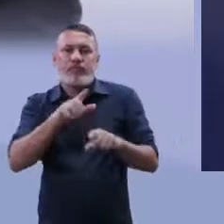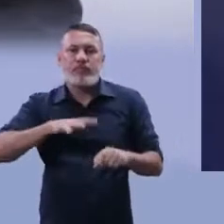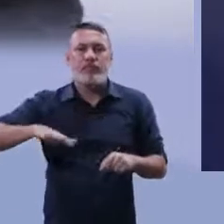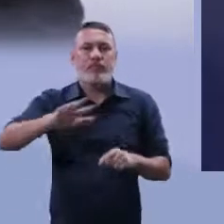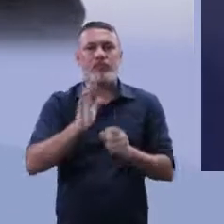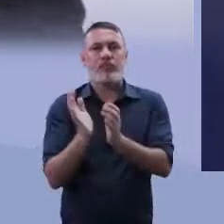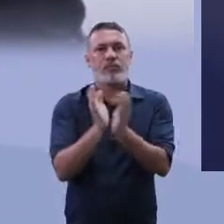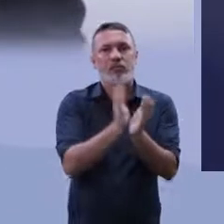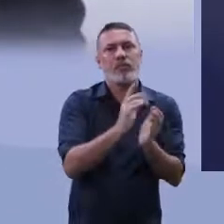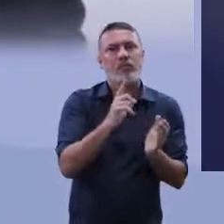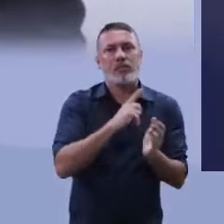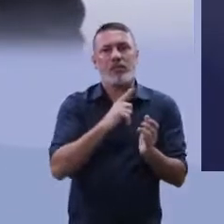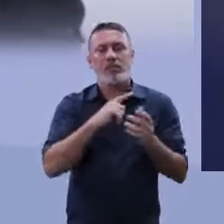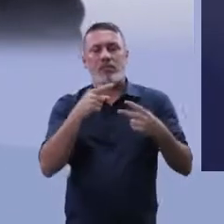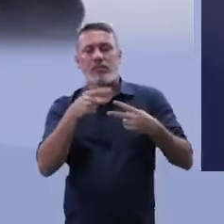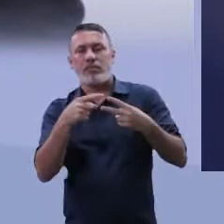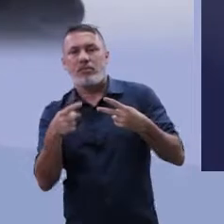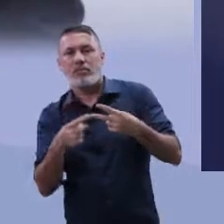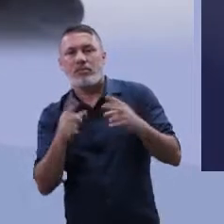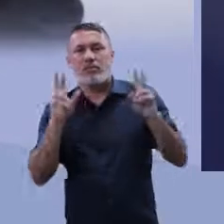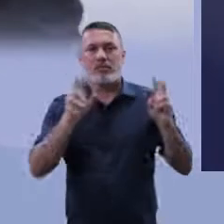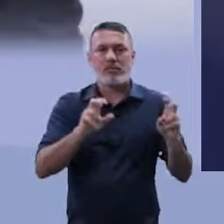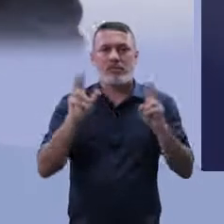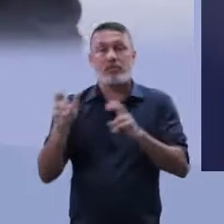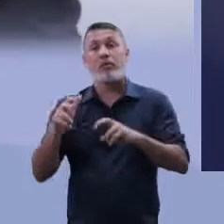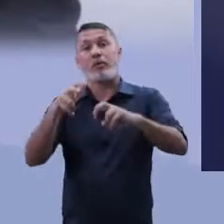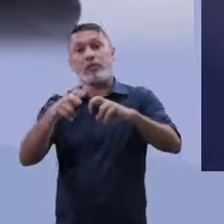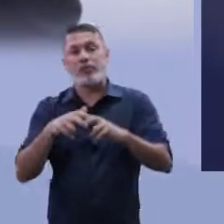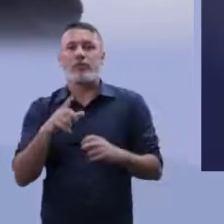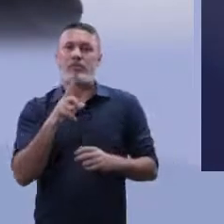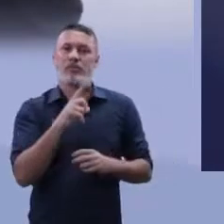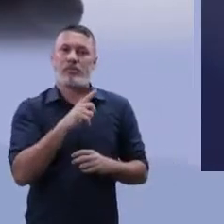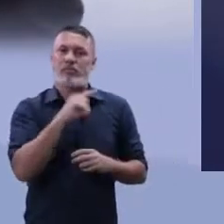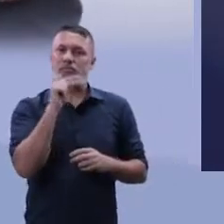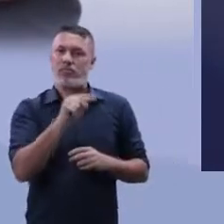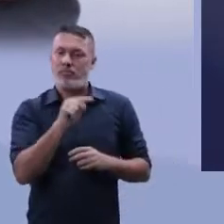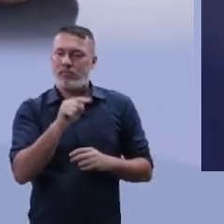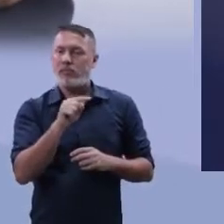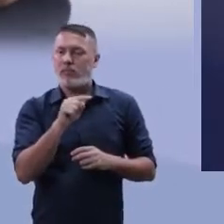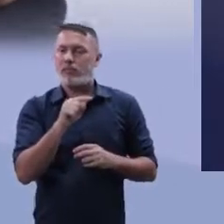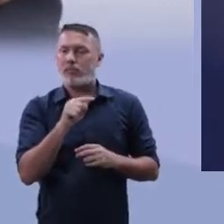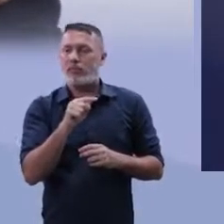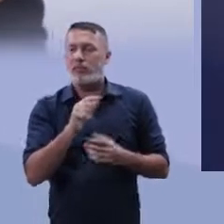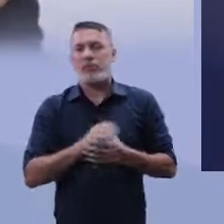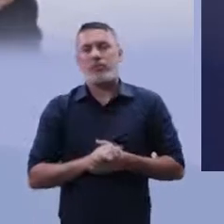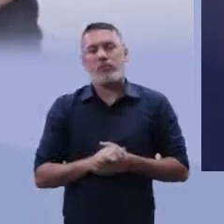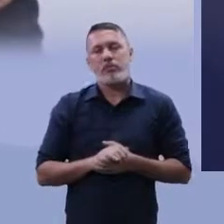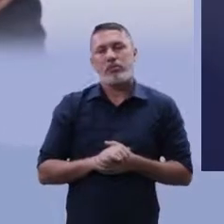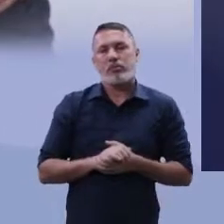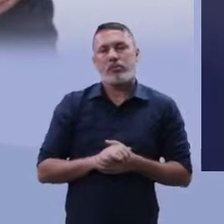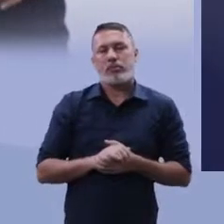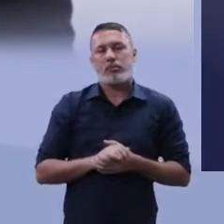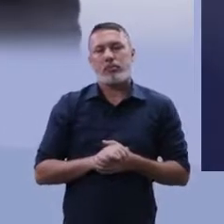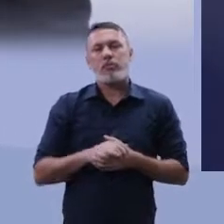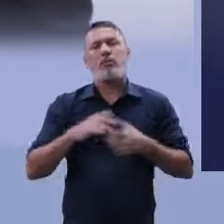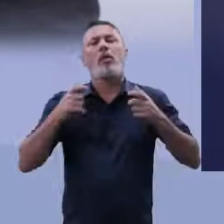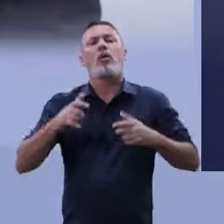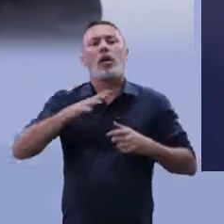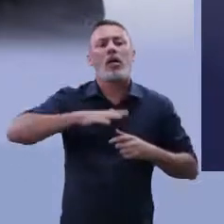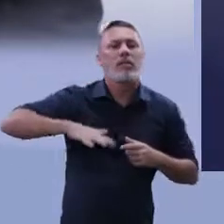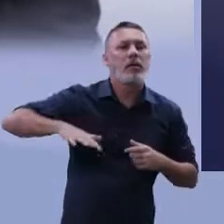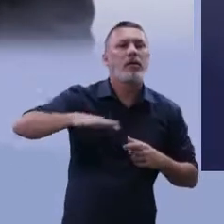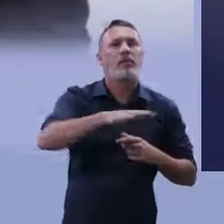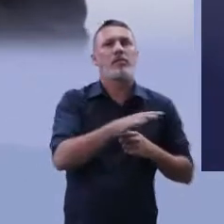co-irmãs essas duas questões aí. Então nascem ali e